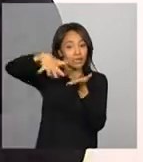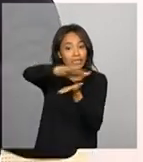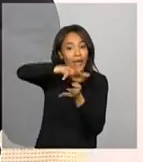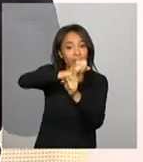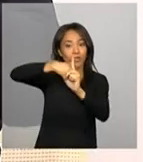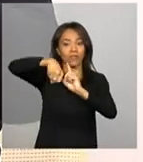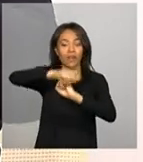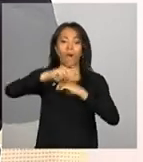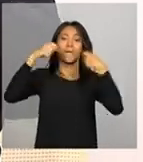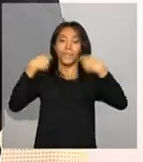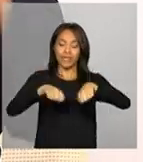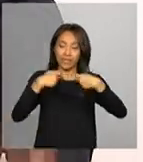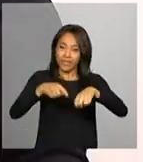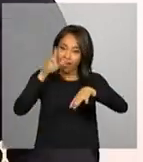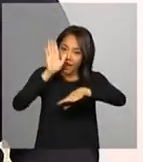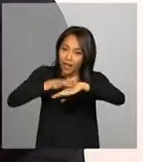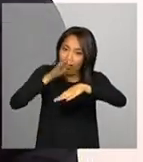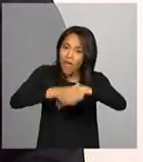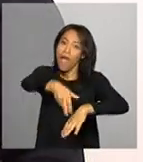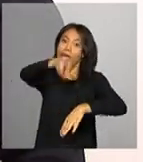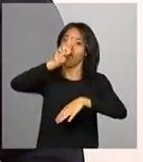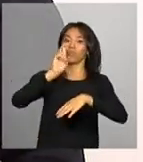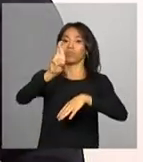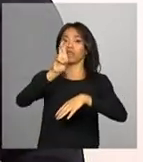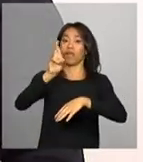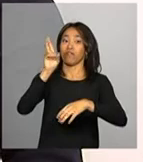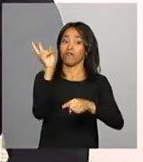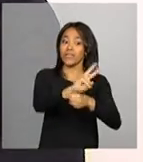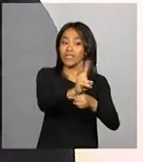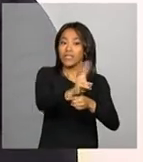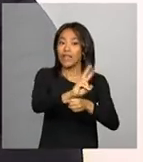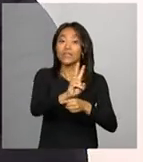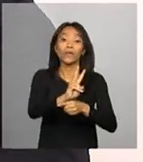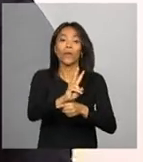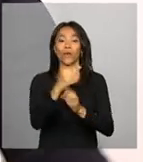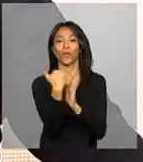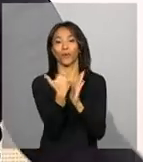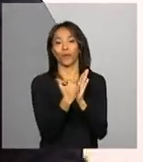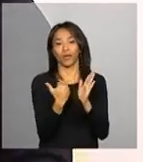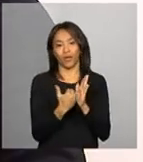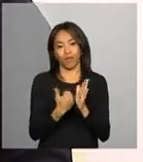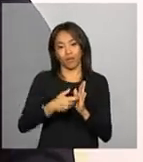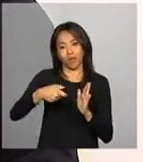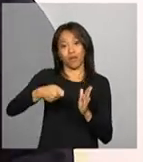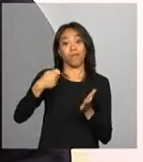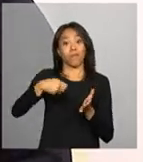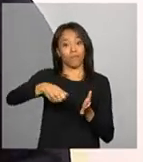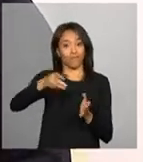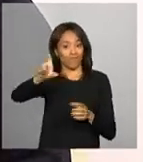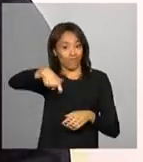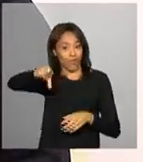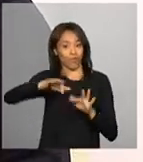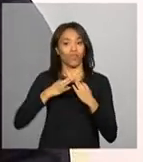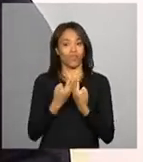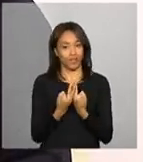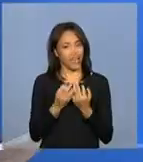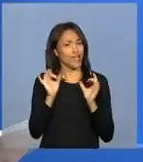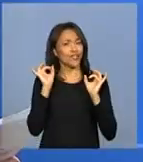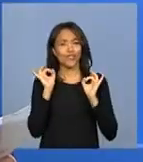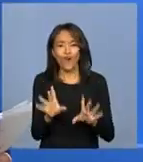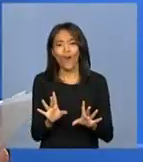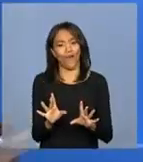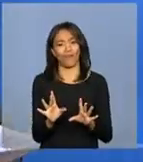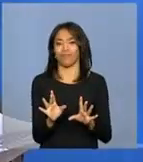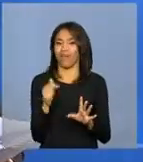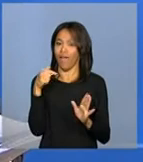ser os conselhos responsável por fiscalizar o programa Bolsa Família Então são só essas as metas para os 4 anos só